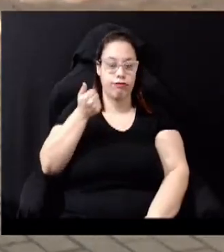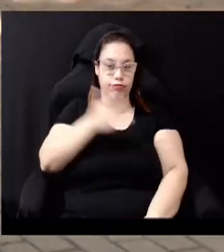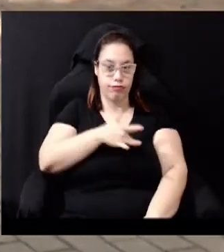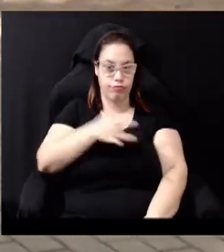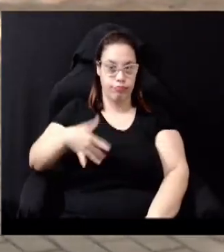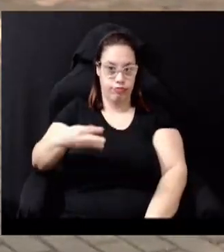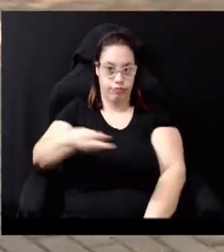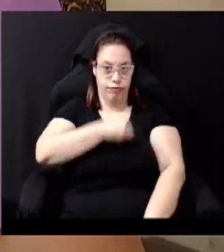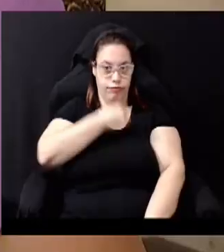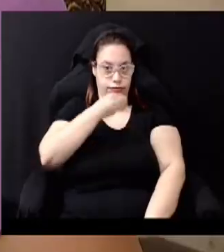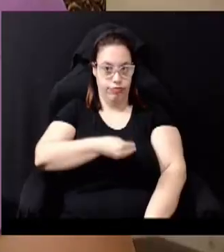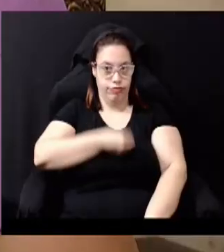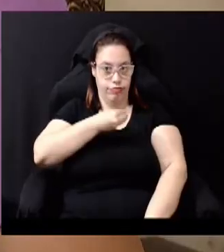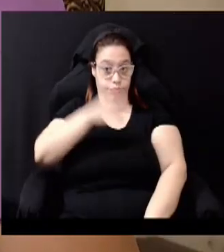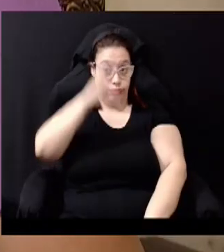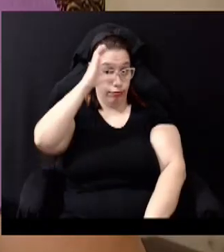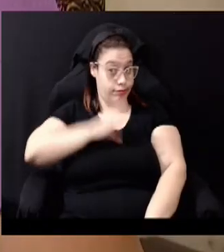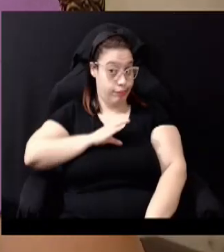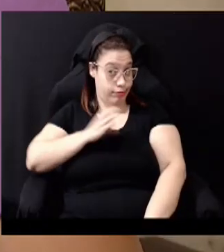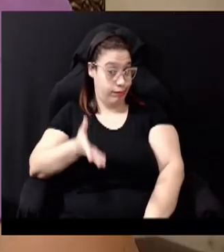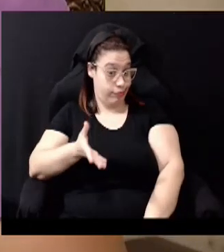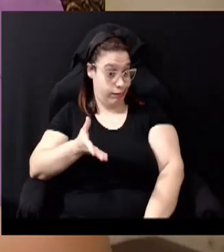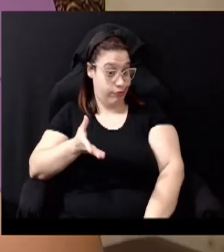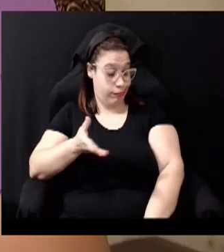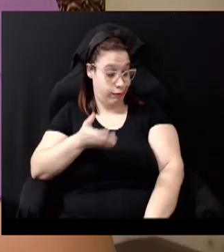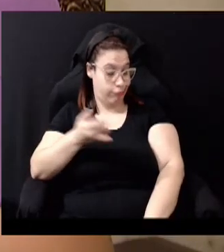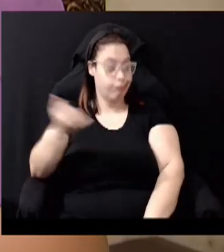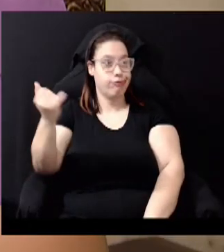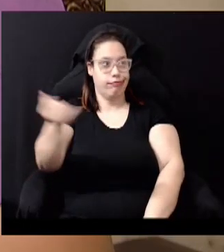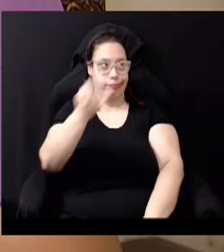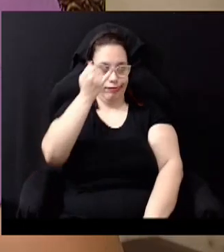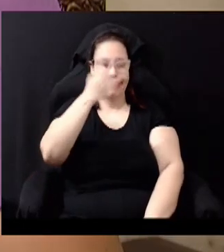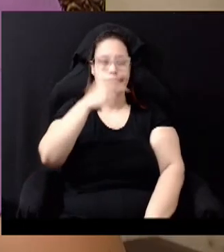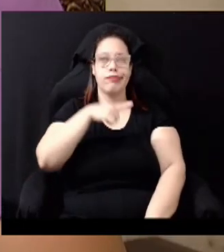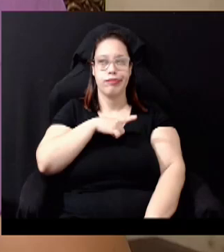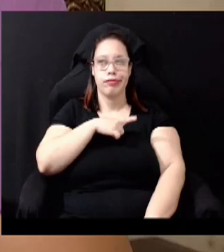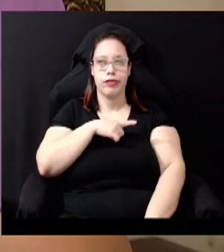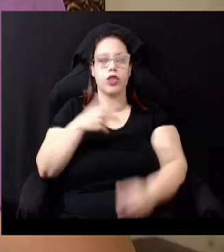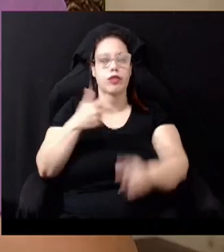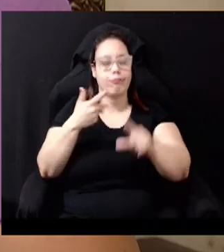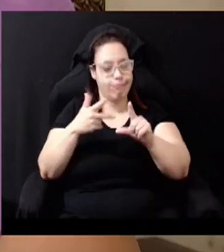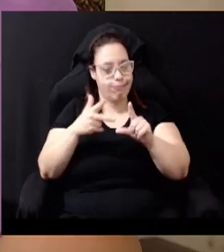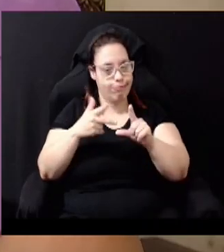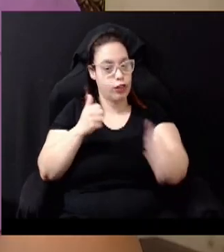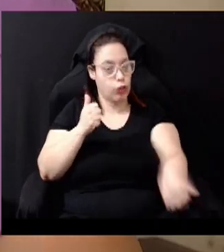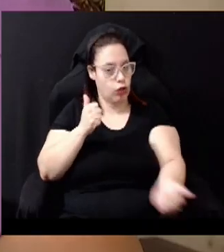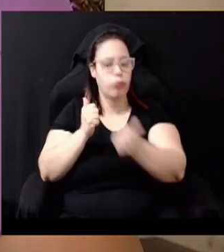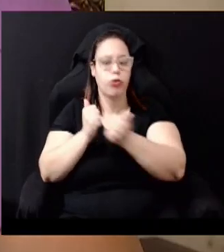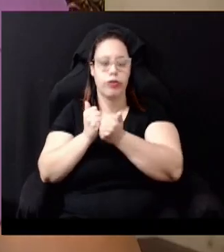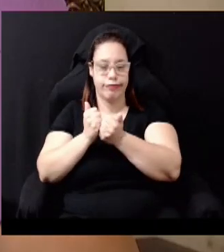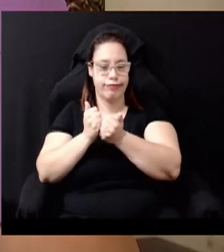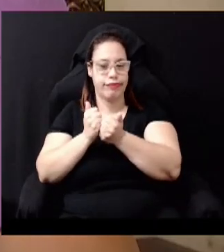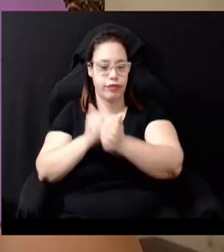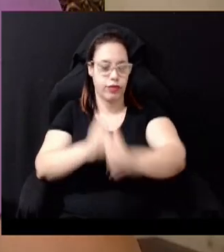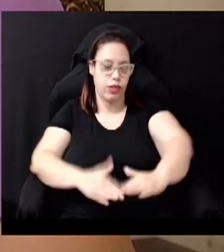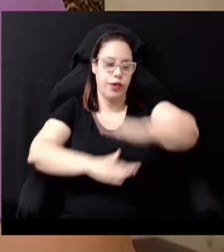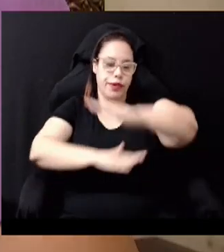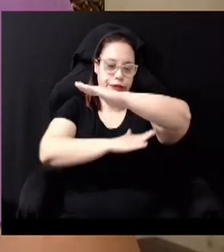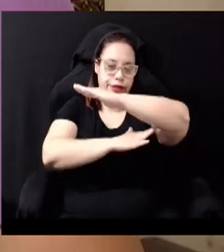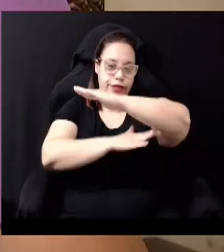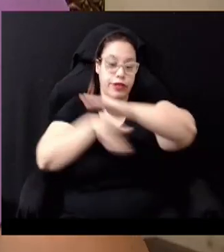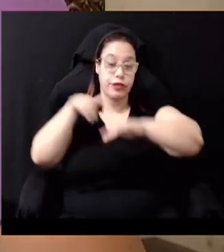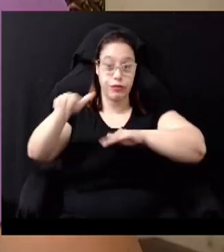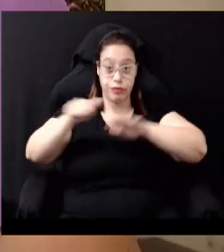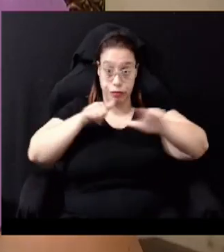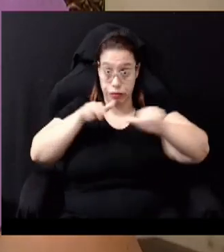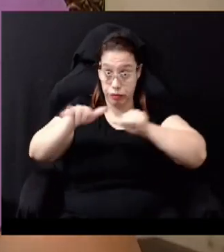vida do cidadão. É fundamental que nós tenhamos o Legislativo enquanto parceiro e a Câmara, toda vez que é chamada a ação, por exemplo,